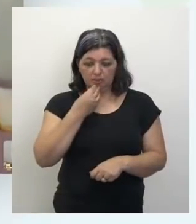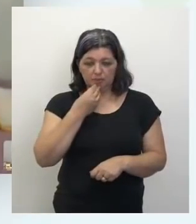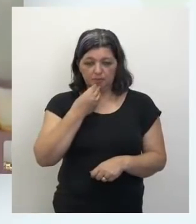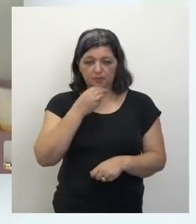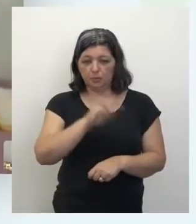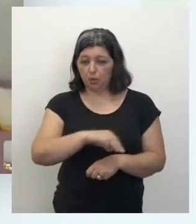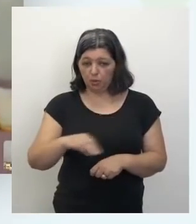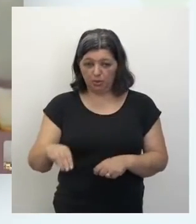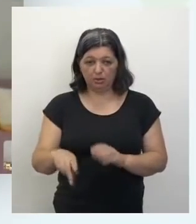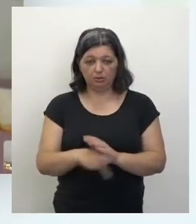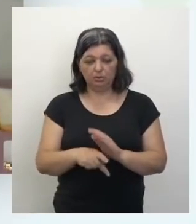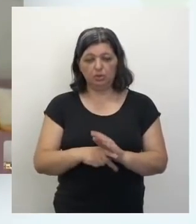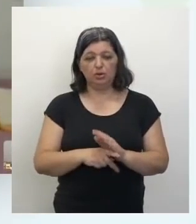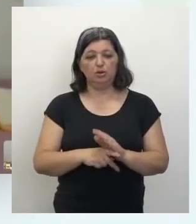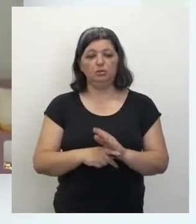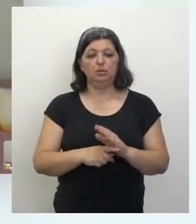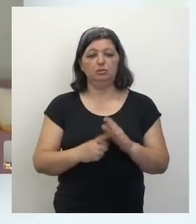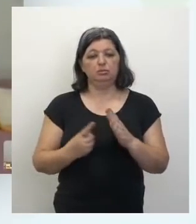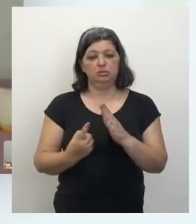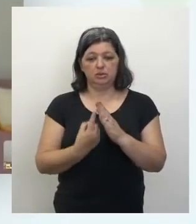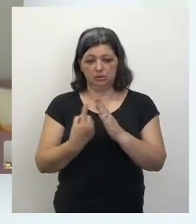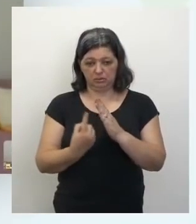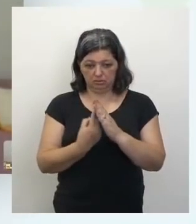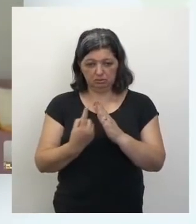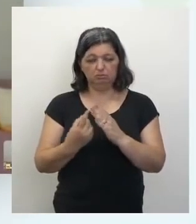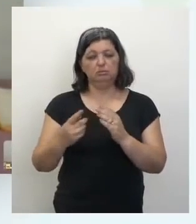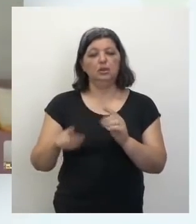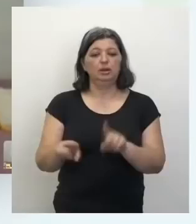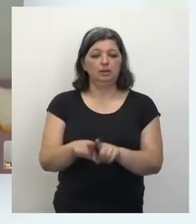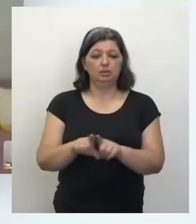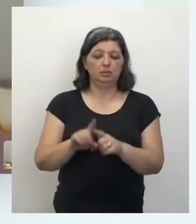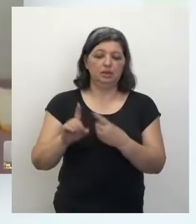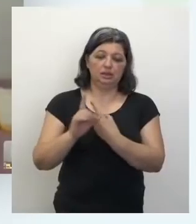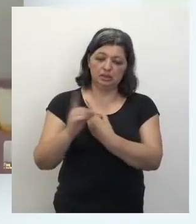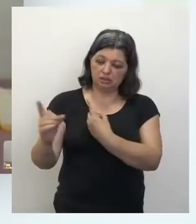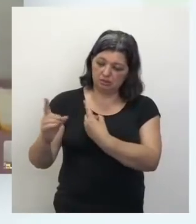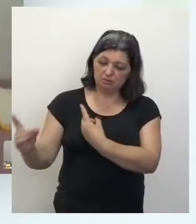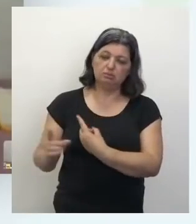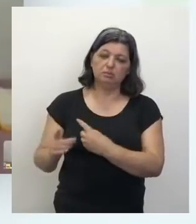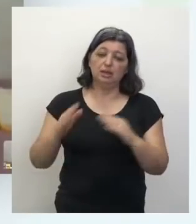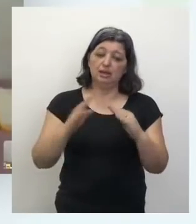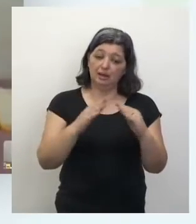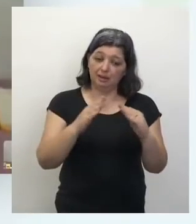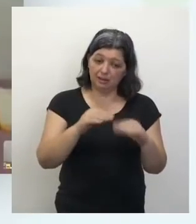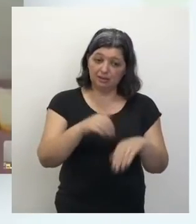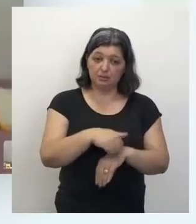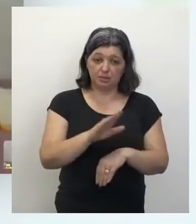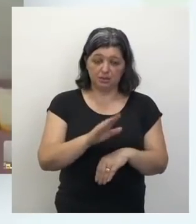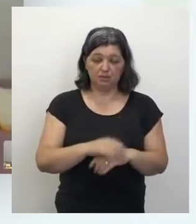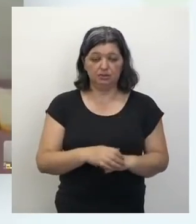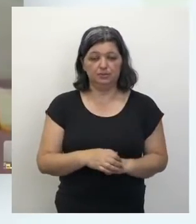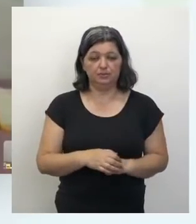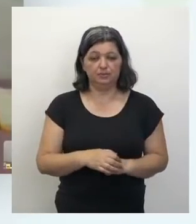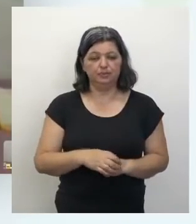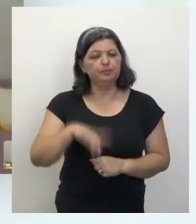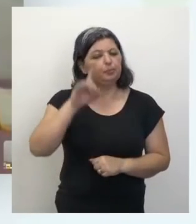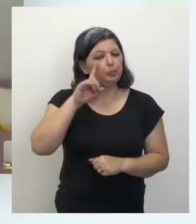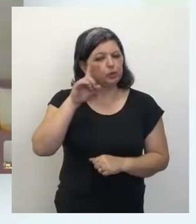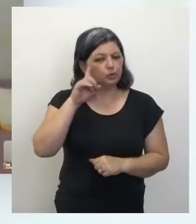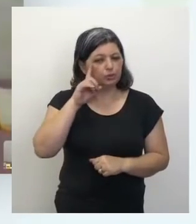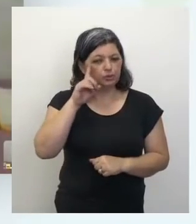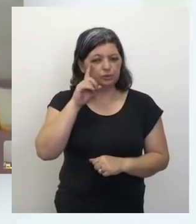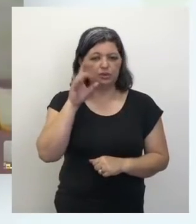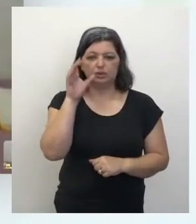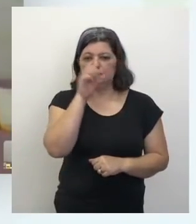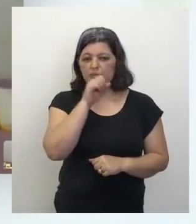do isolamento social, né, do distanciamento social, que a gente está em casa há mais tempo, né, que todo dia parece final de